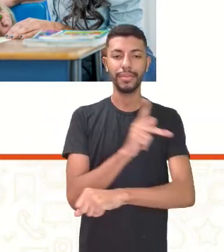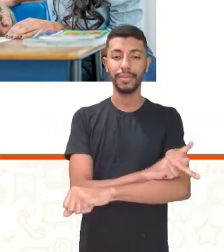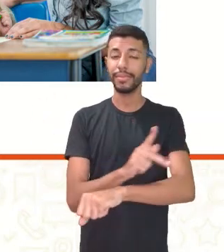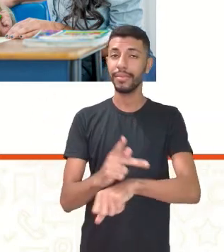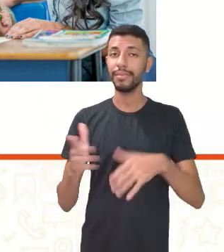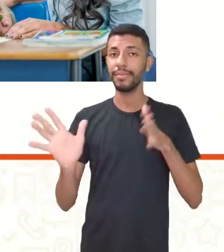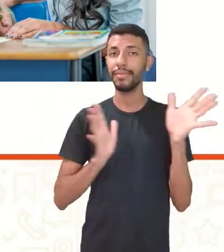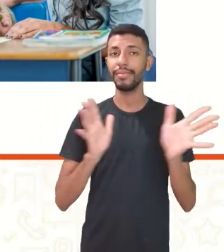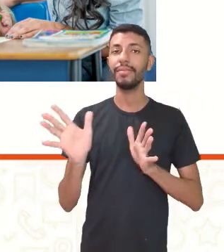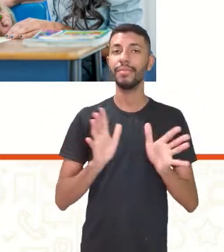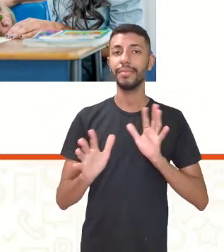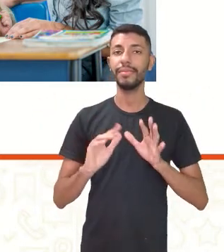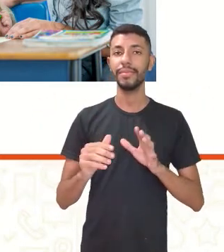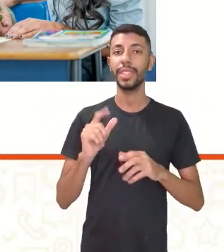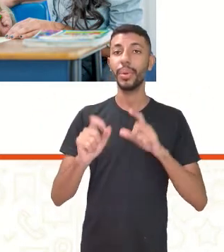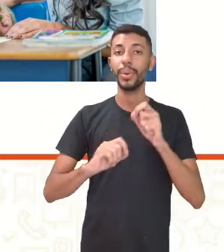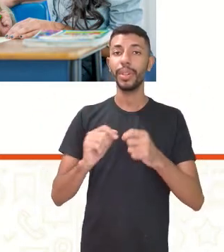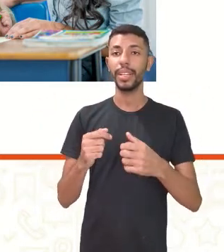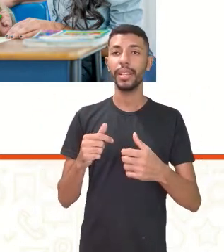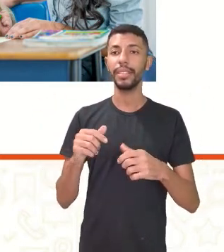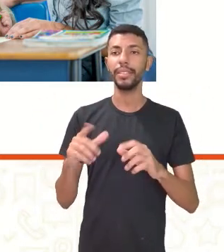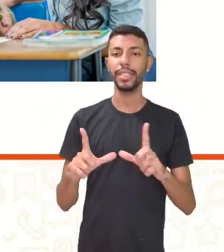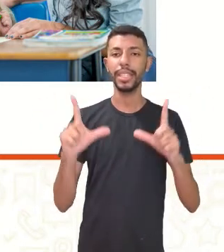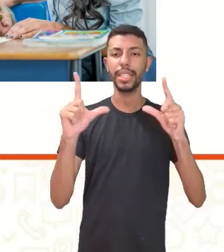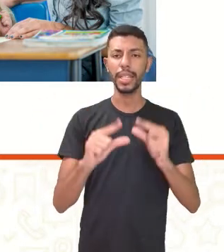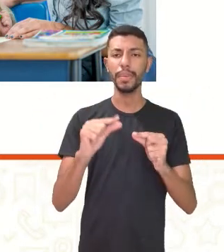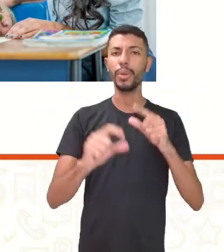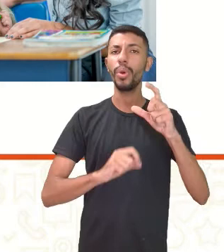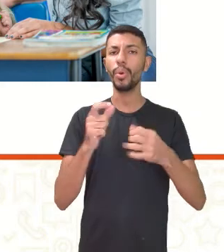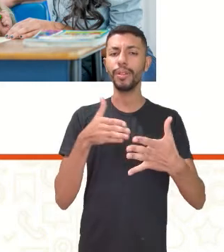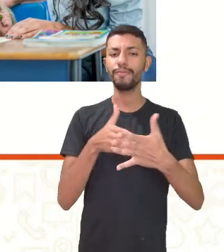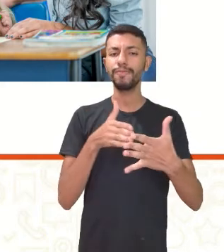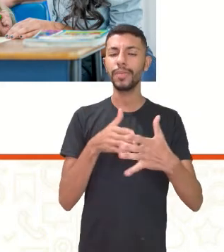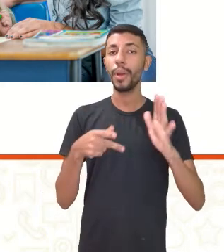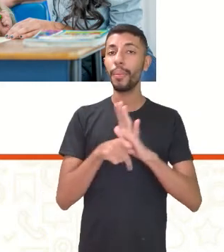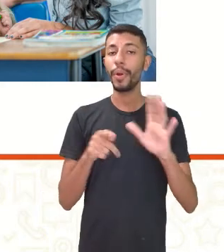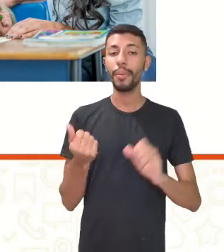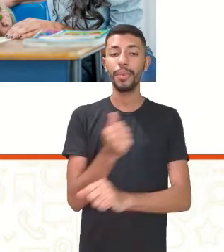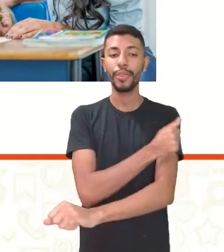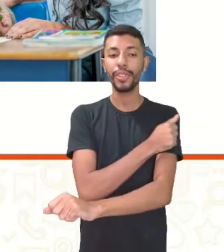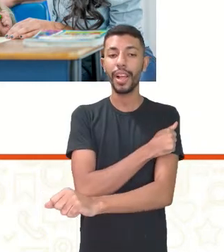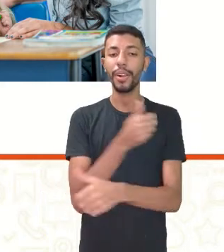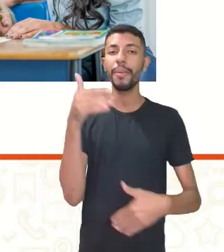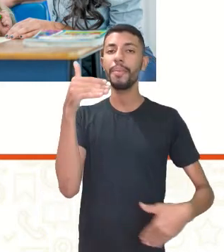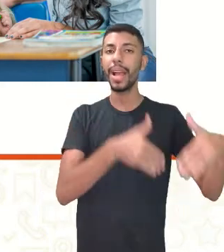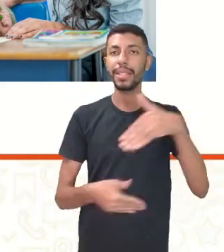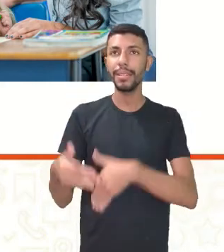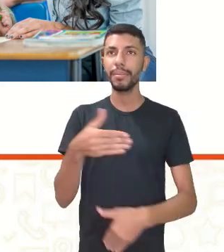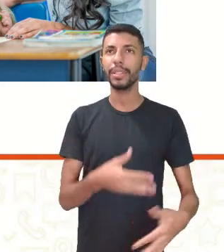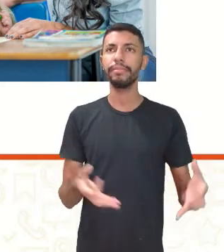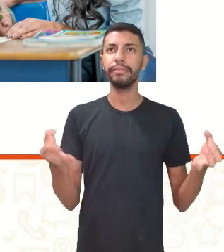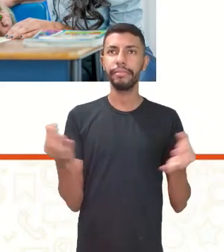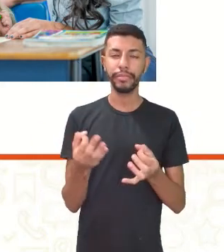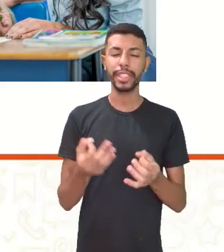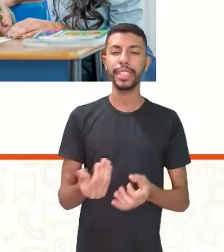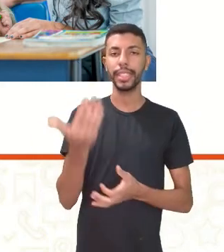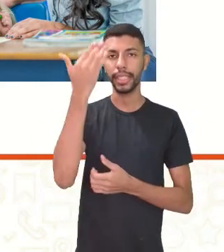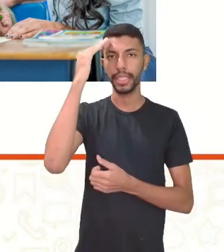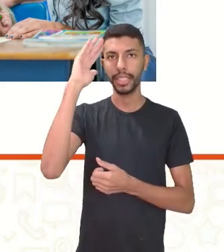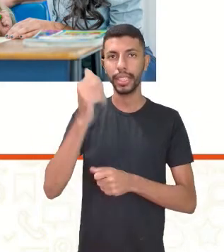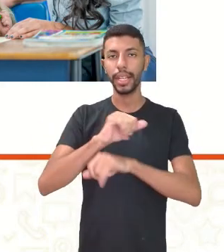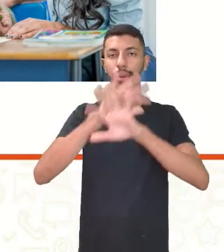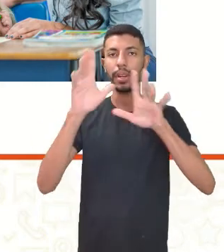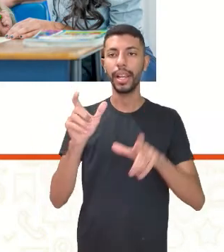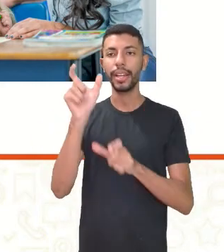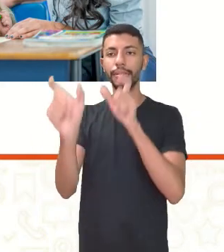acessibilidade que eliminem as barreiras para a plena participação dos estudantes, considerando suas